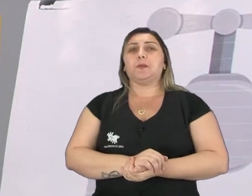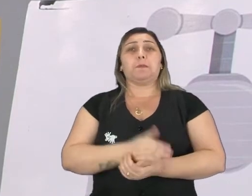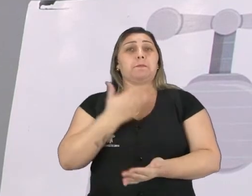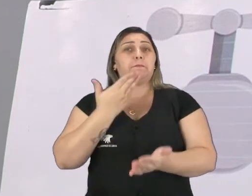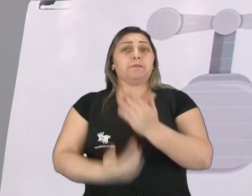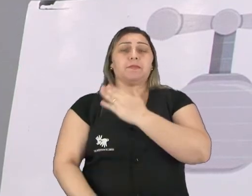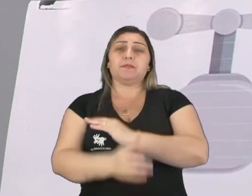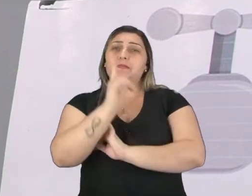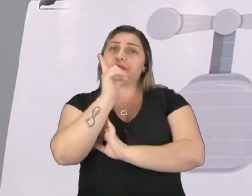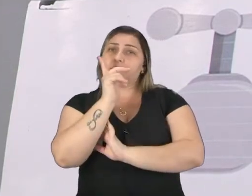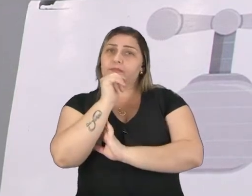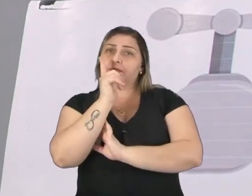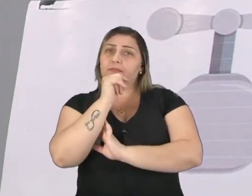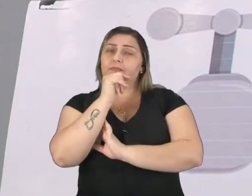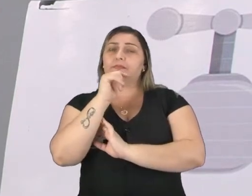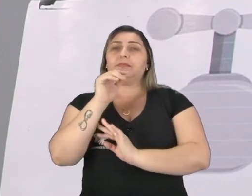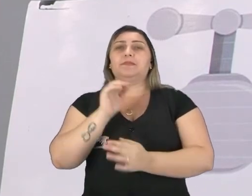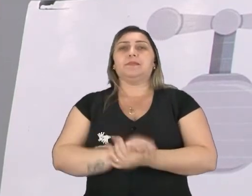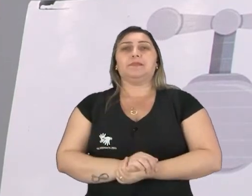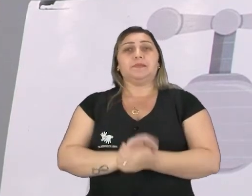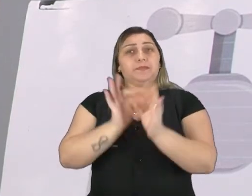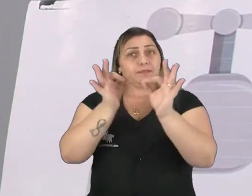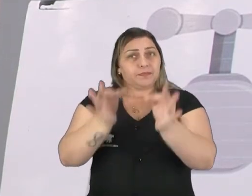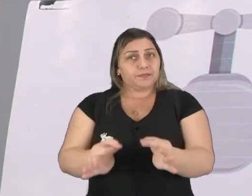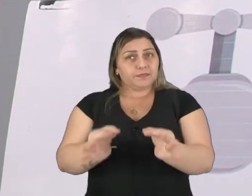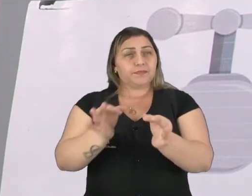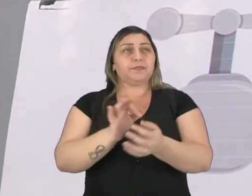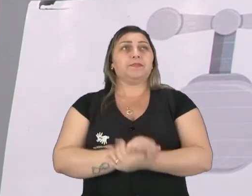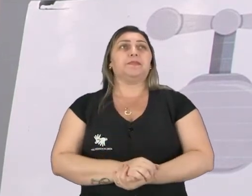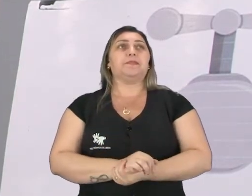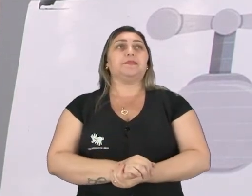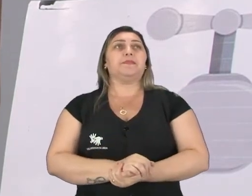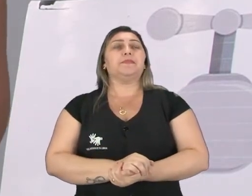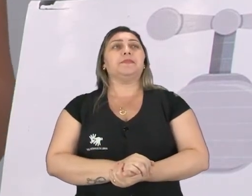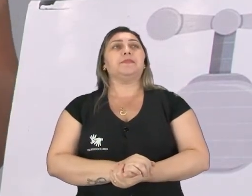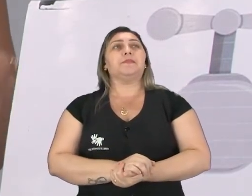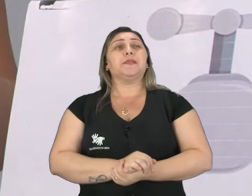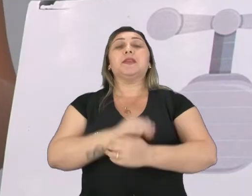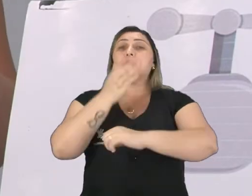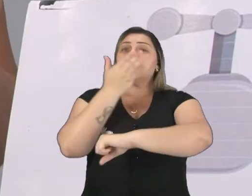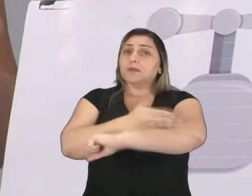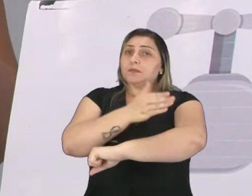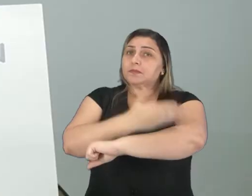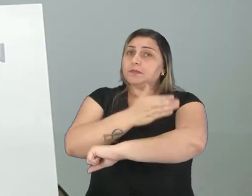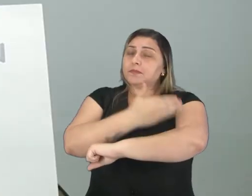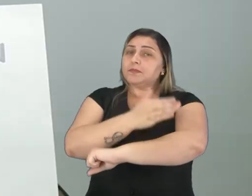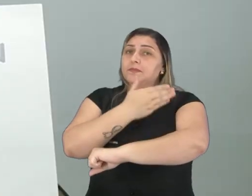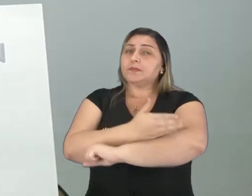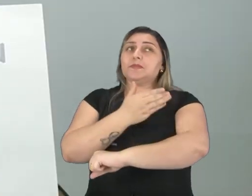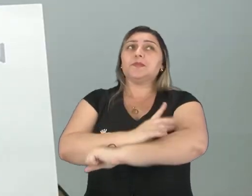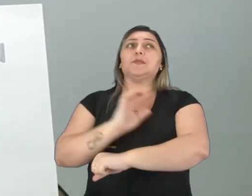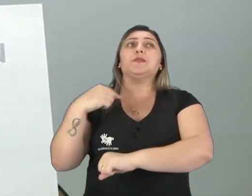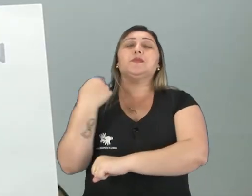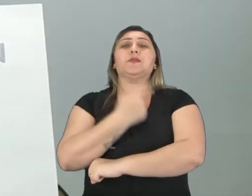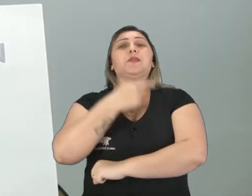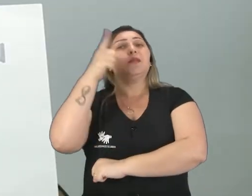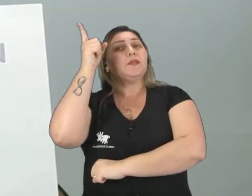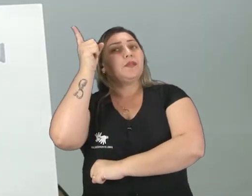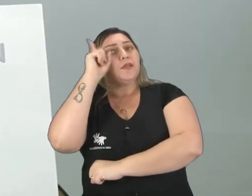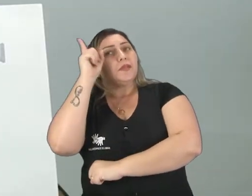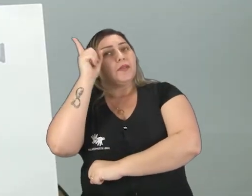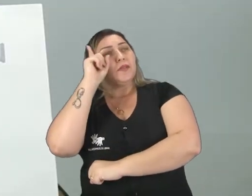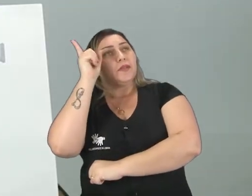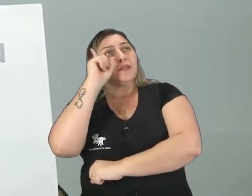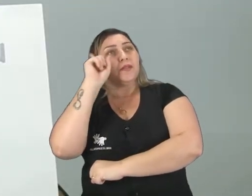desperdiçar água, certo? Então, são essas práticas do nosso dia a